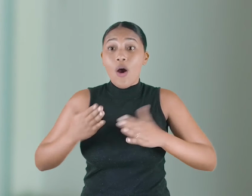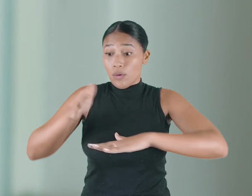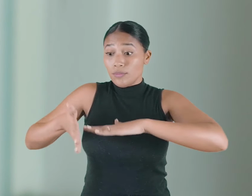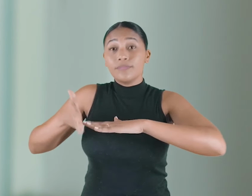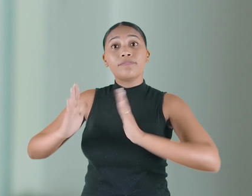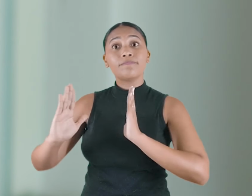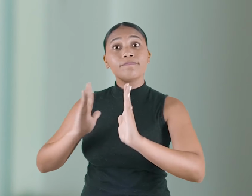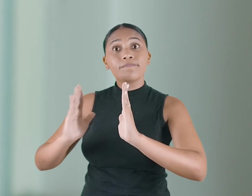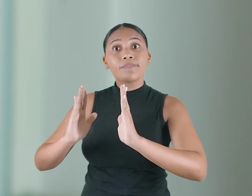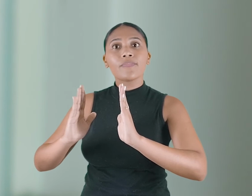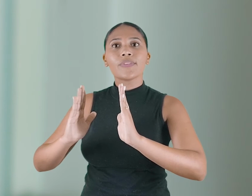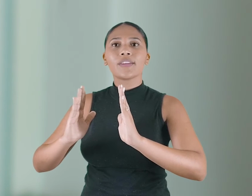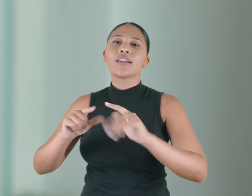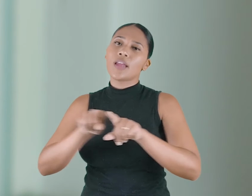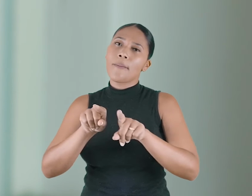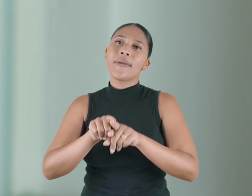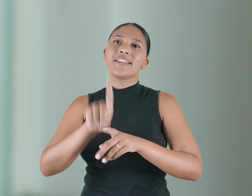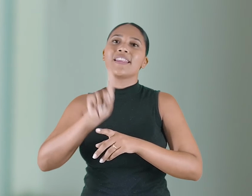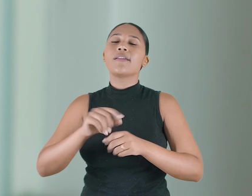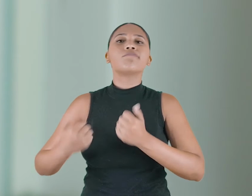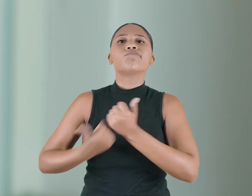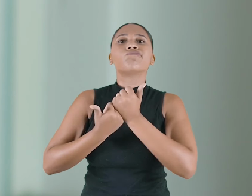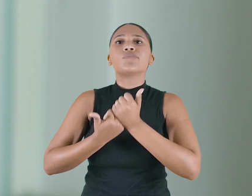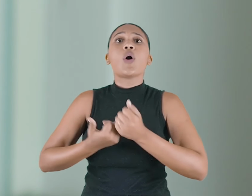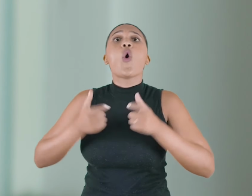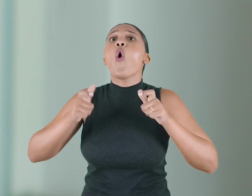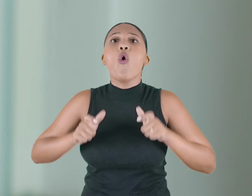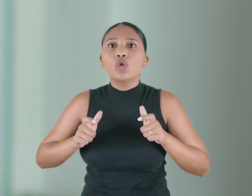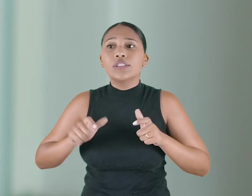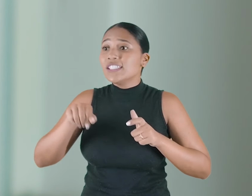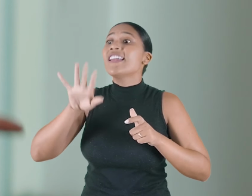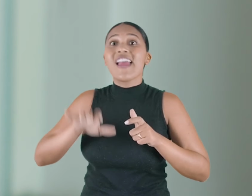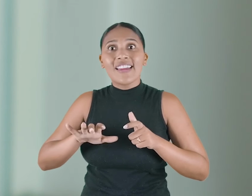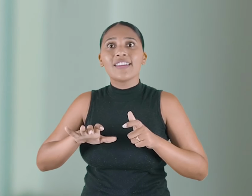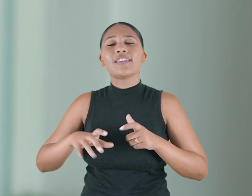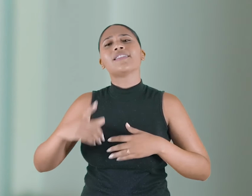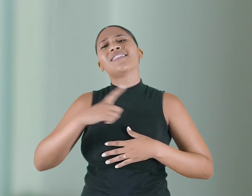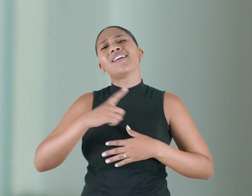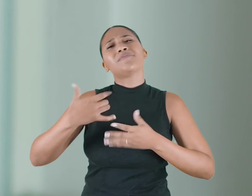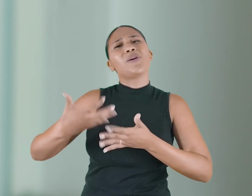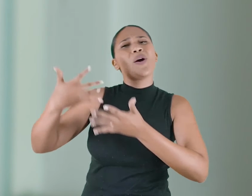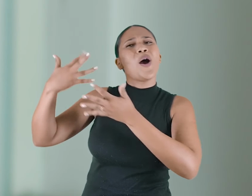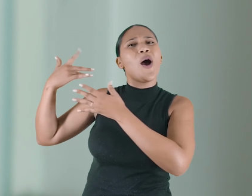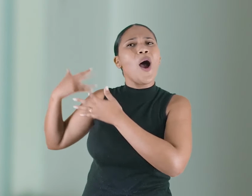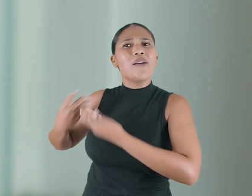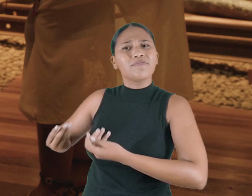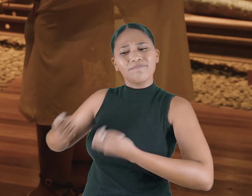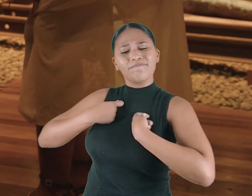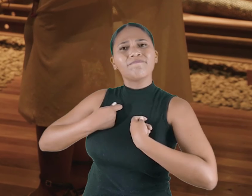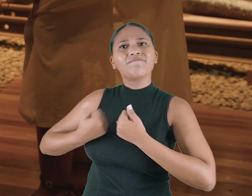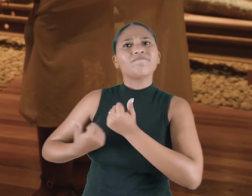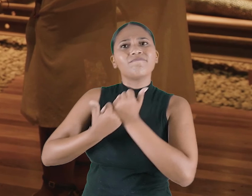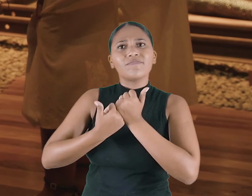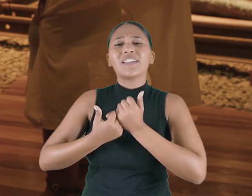na contemporaneidade, e onde ele está ancorado. Então, vem muita ancestralidade. E aí eu entro